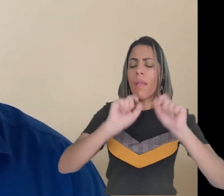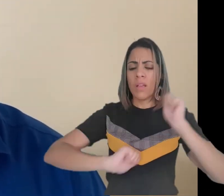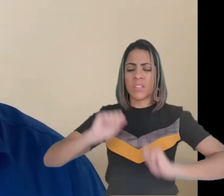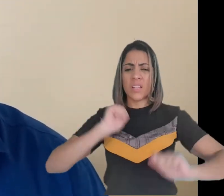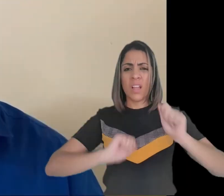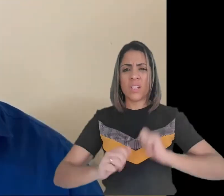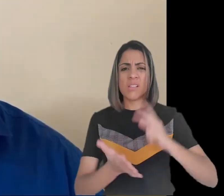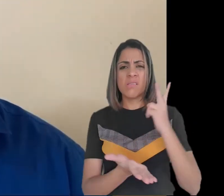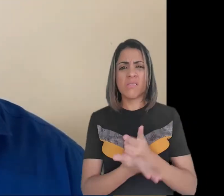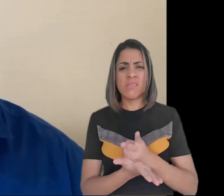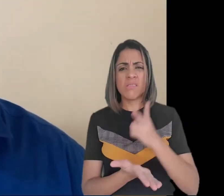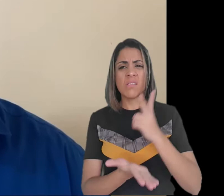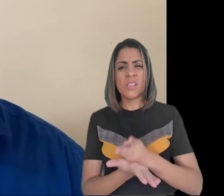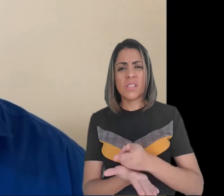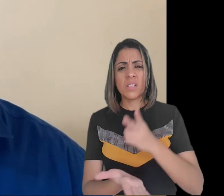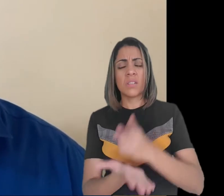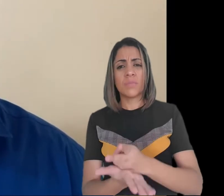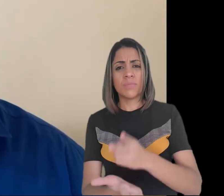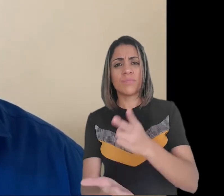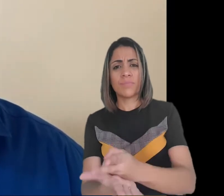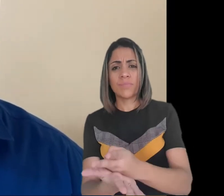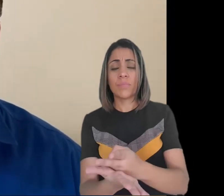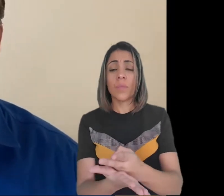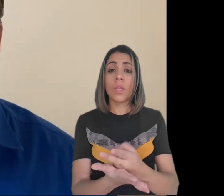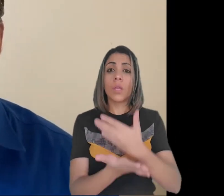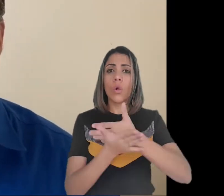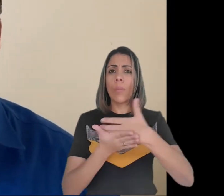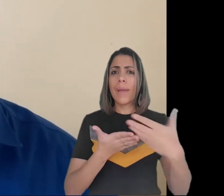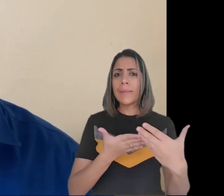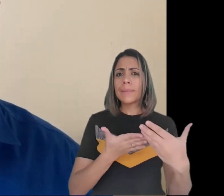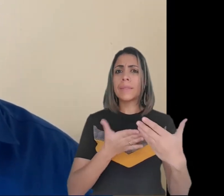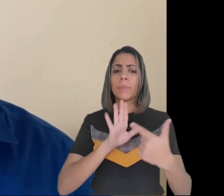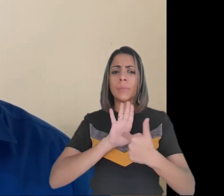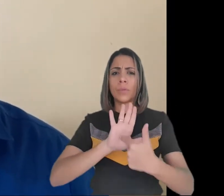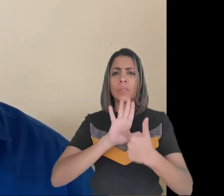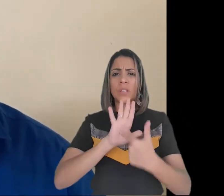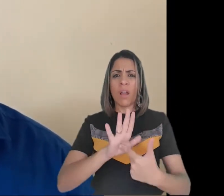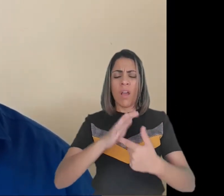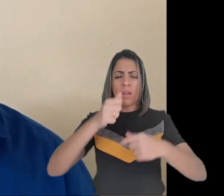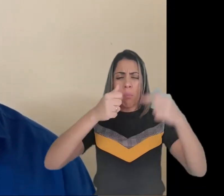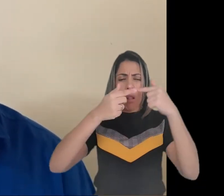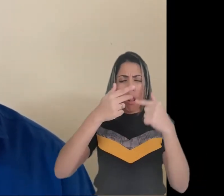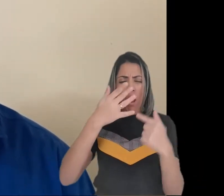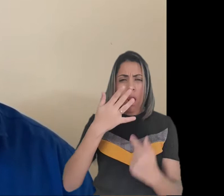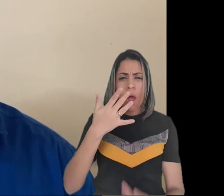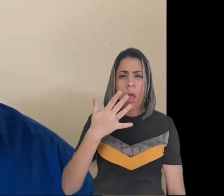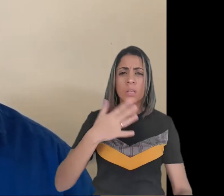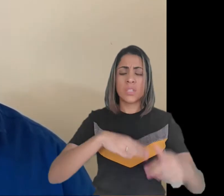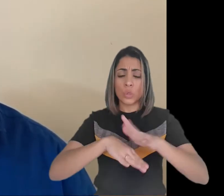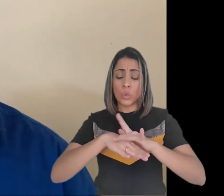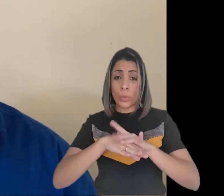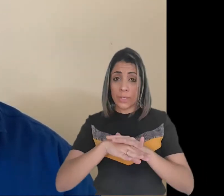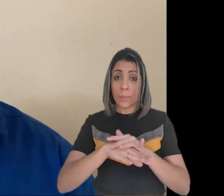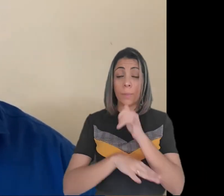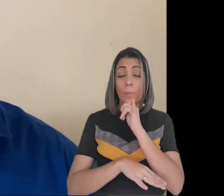que não passa. E aí começam a aparecer os diversos quadros patológicos relacionados à ansiedade, que